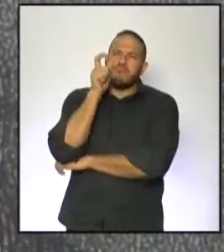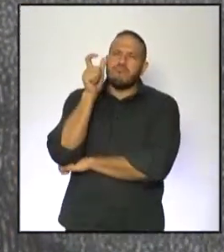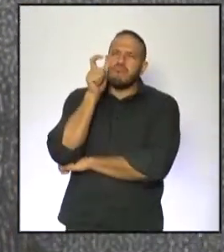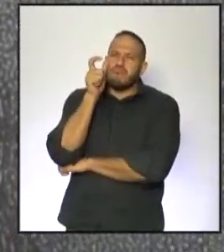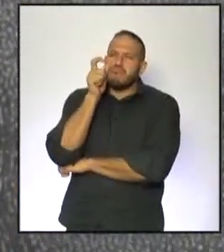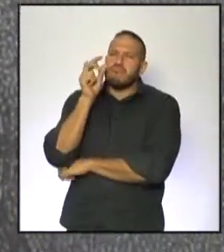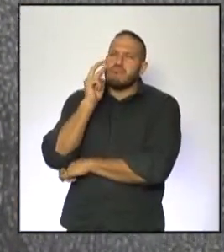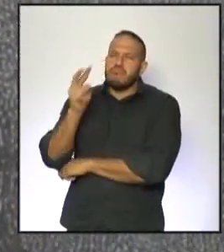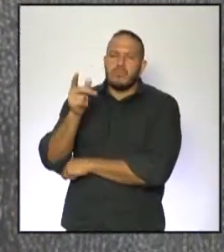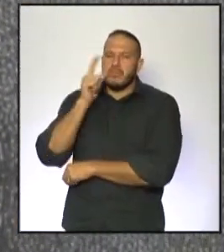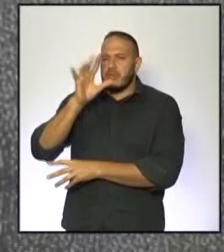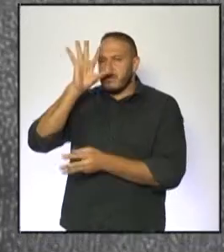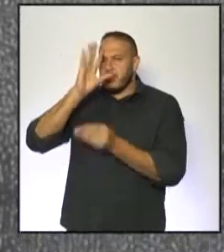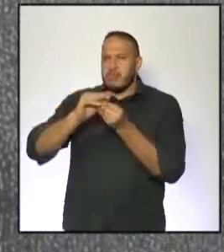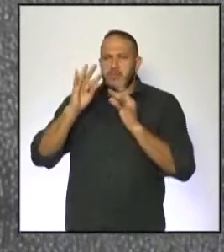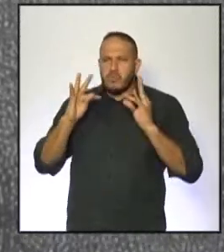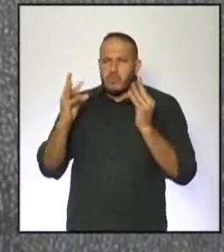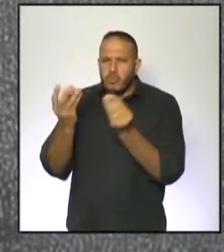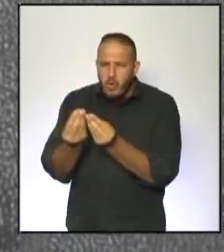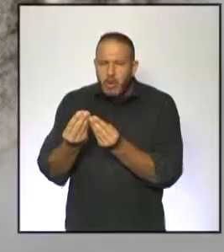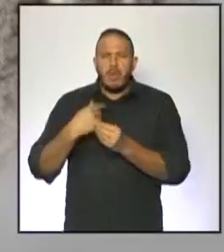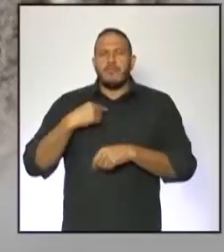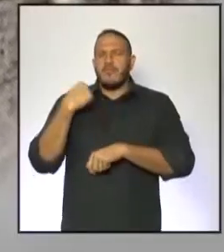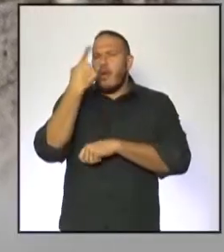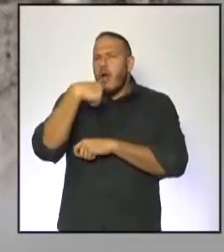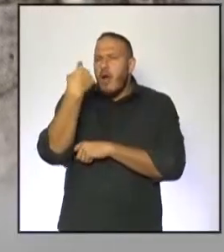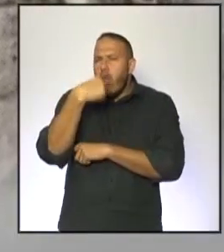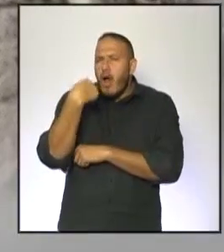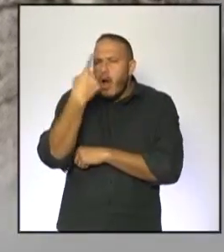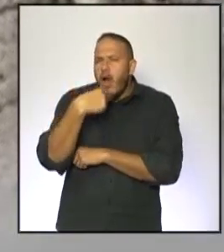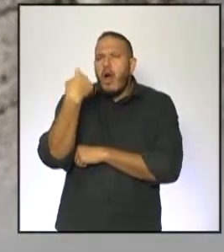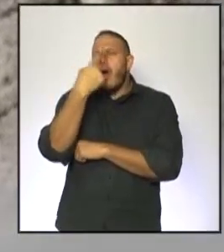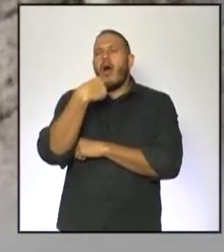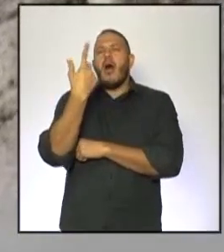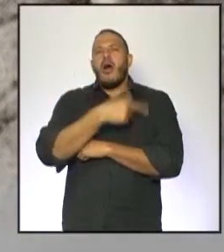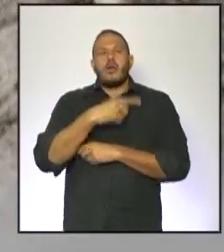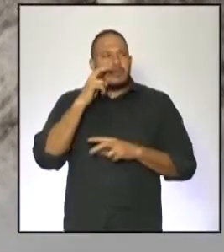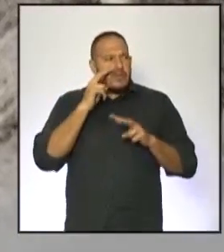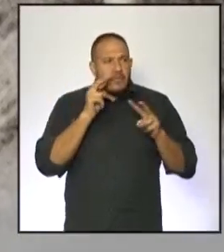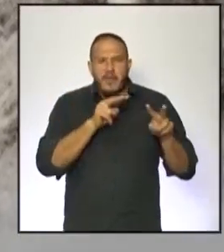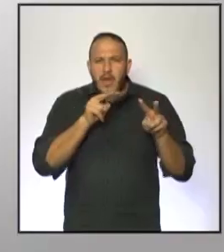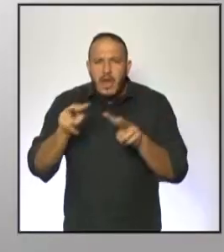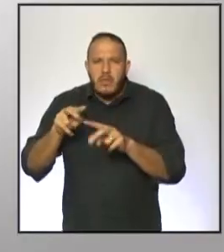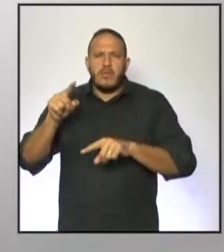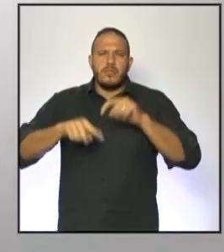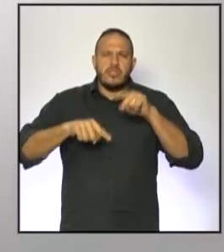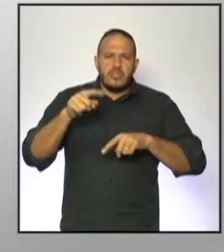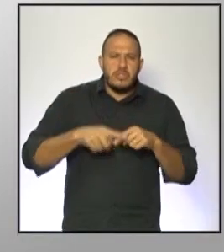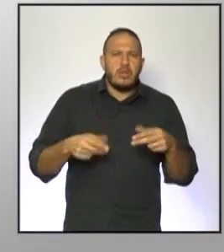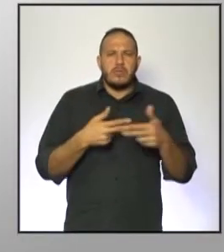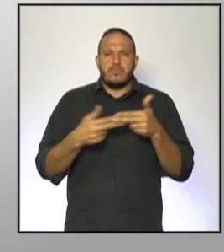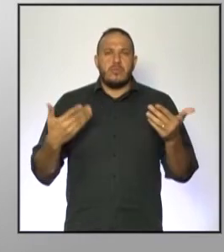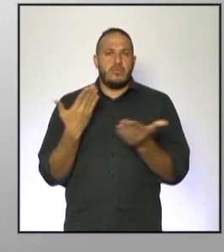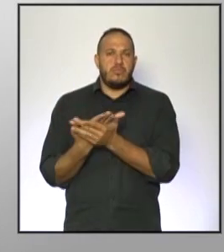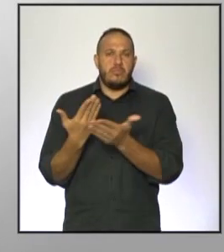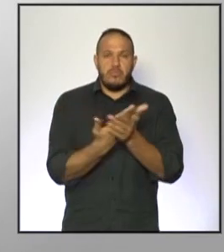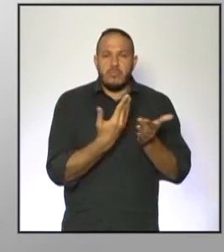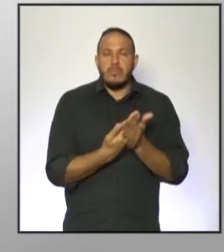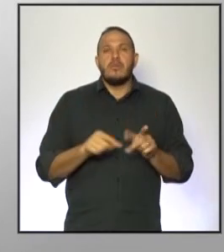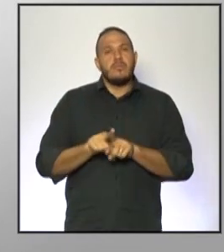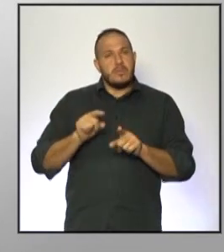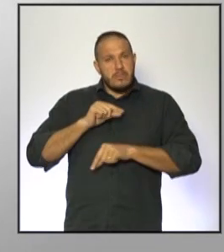Para entender como tudo funcionava, passava horas observando seus objetos de estudo e soltava a